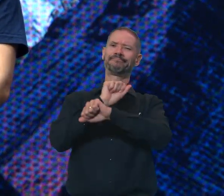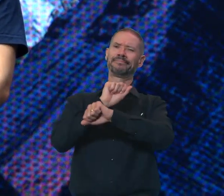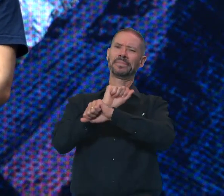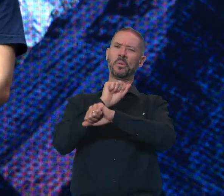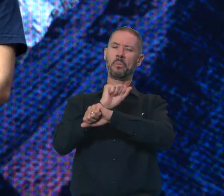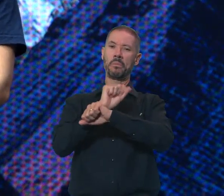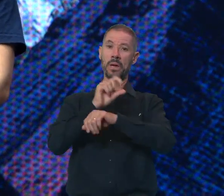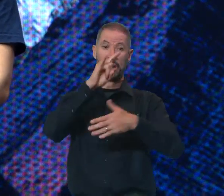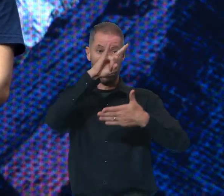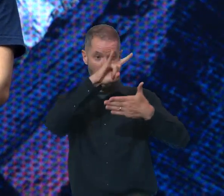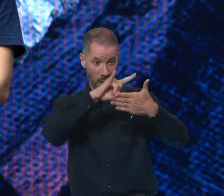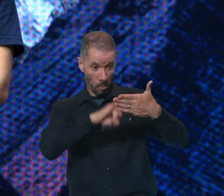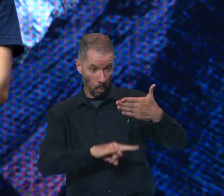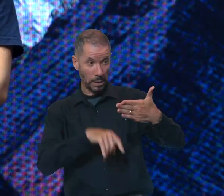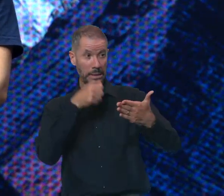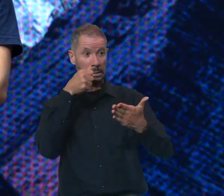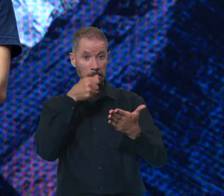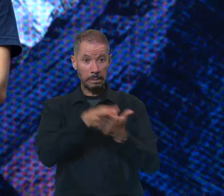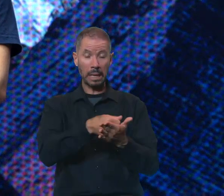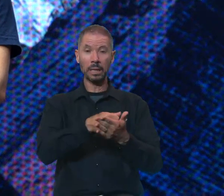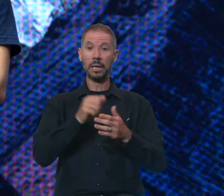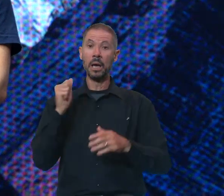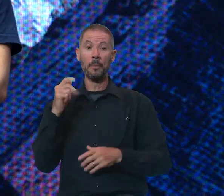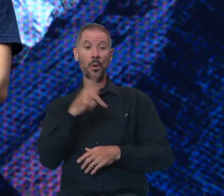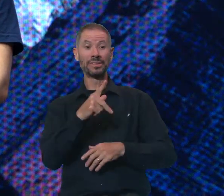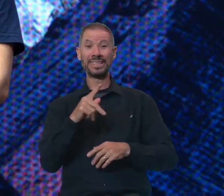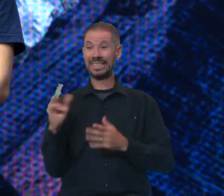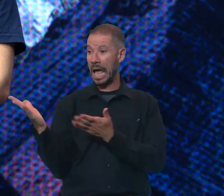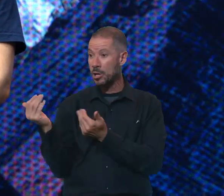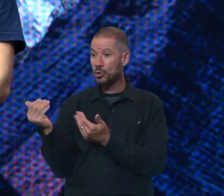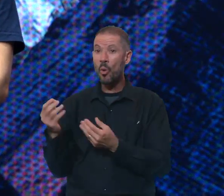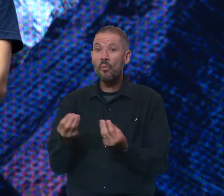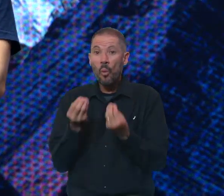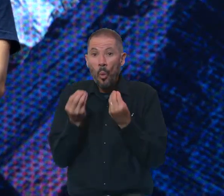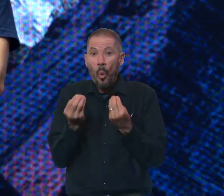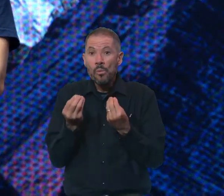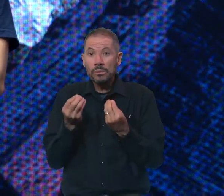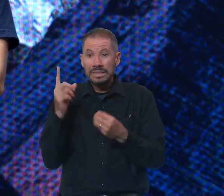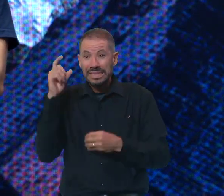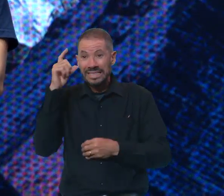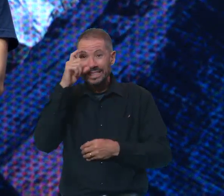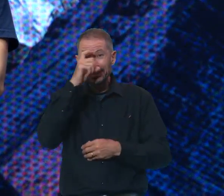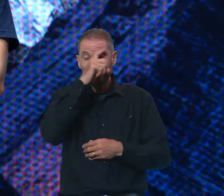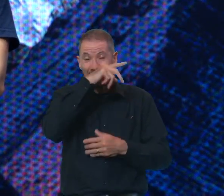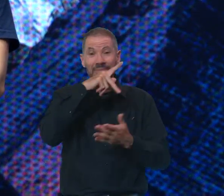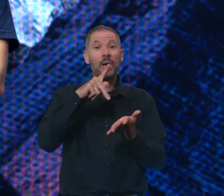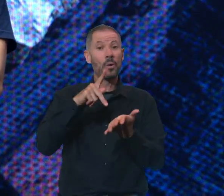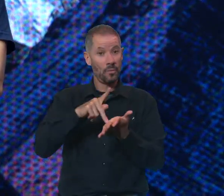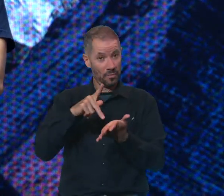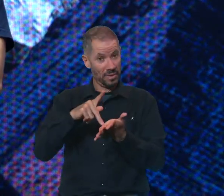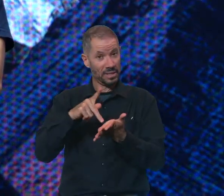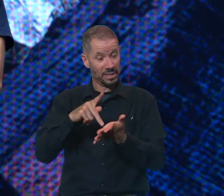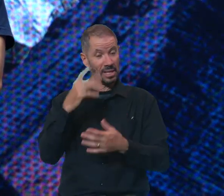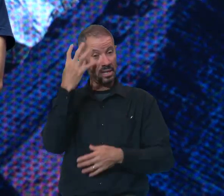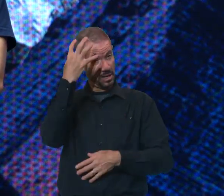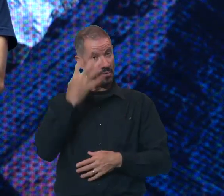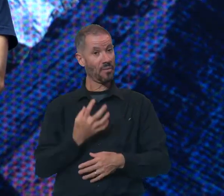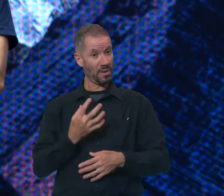boleto para pagar. E só não aposenta porque é muito jovem. Porque está difícil, gente. Vamos falar a verdade. Vamos ser sinceros